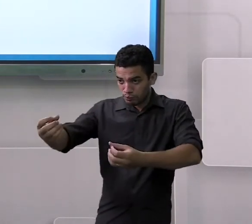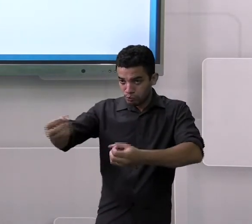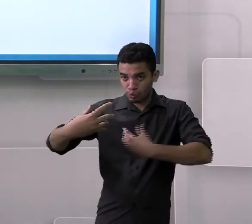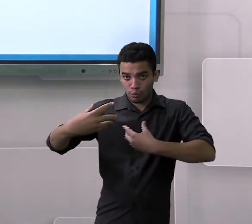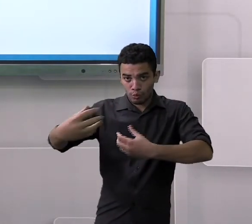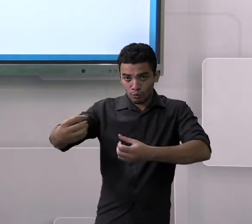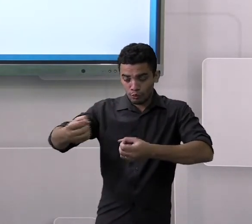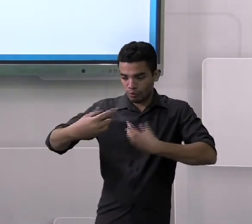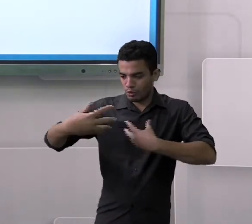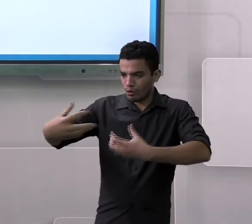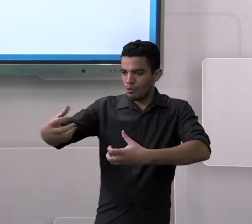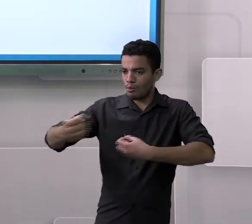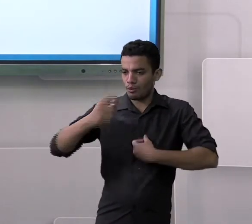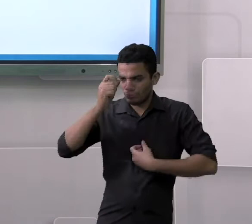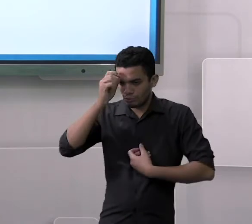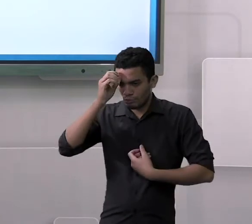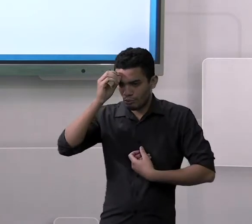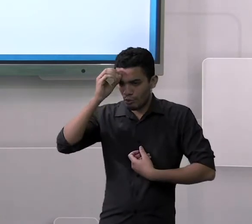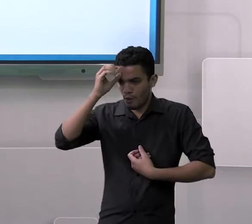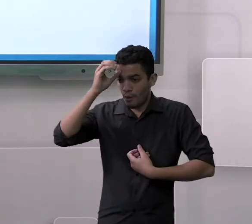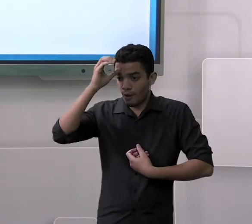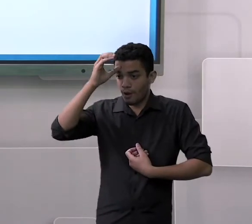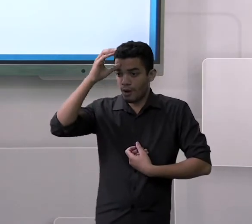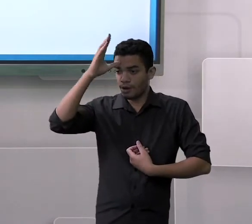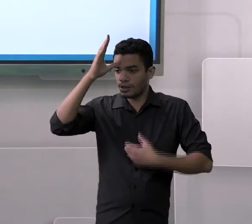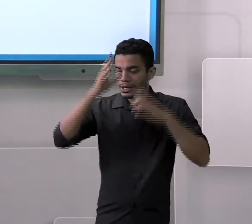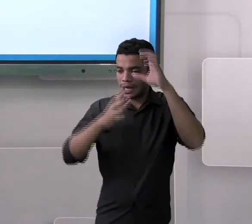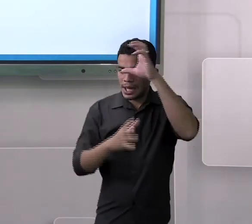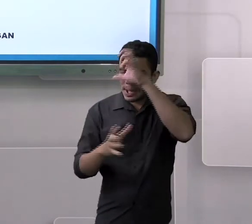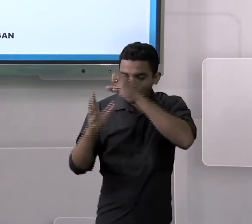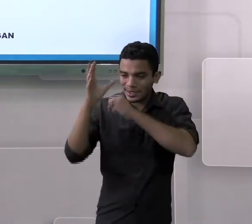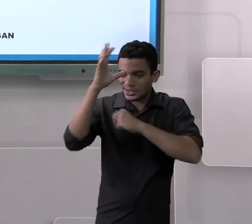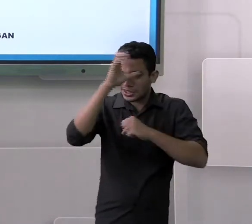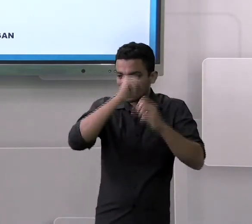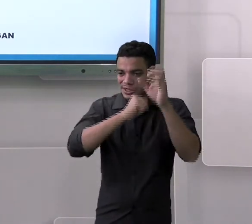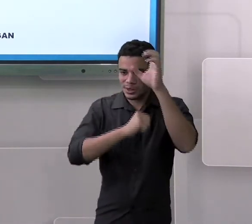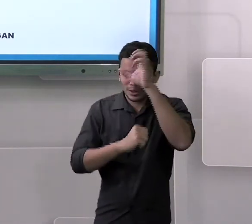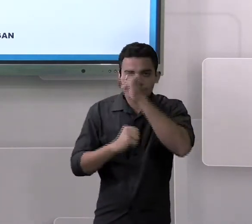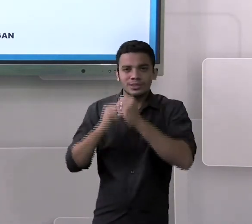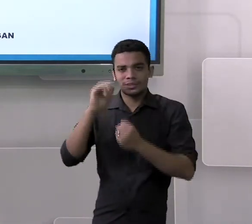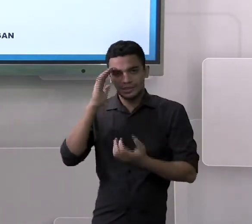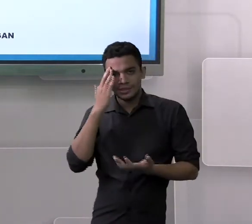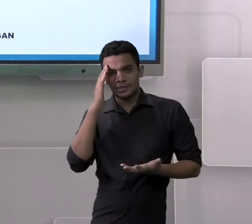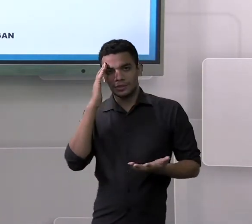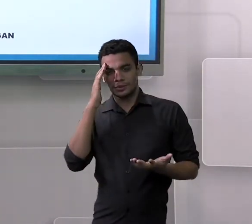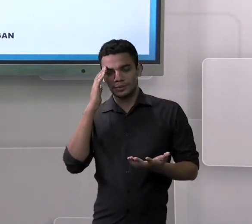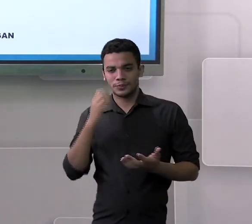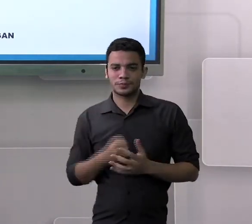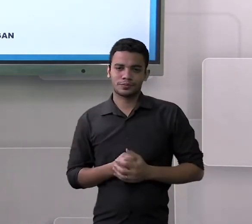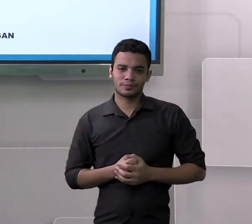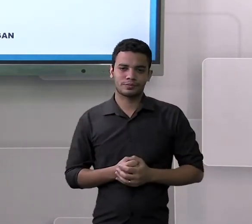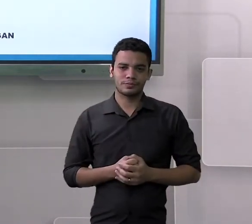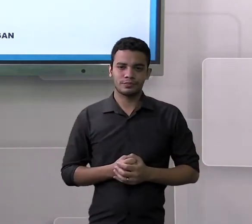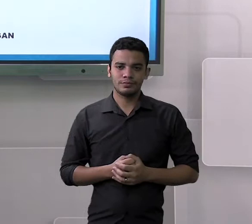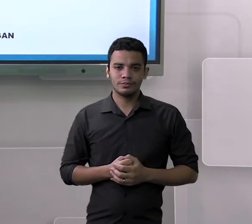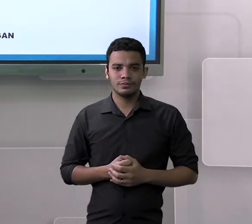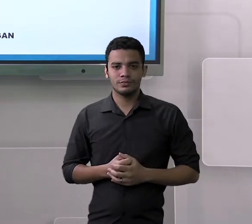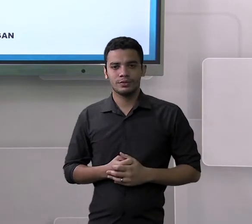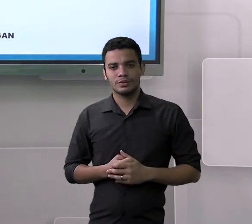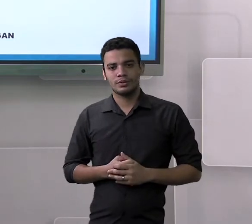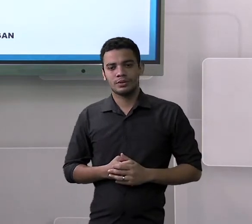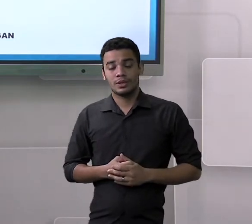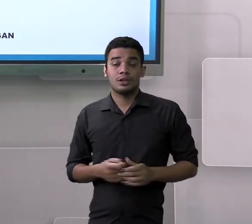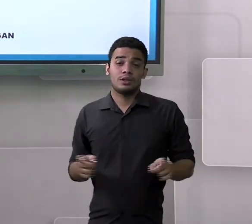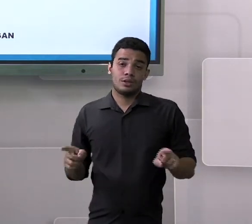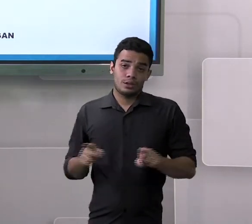e receptor é quem recebe. Agora, para finalizar a nossa